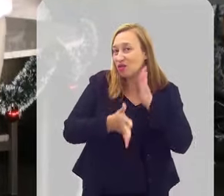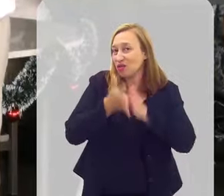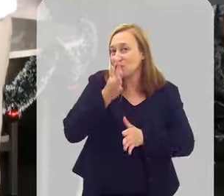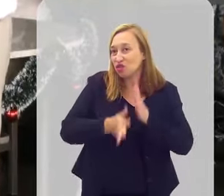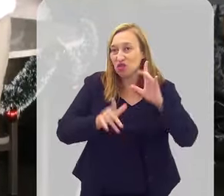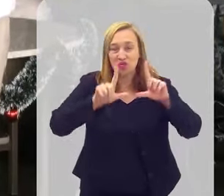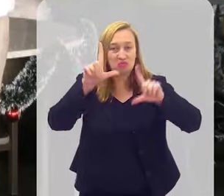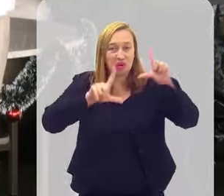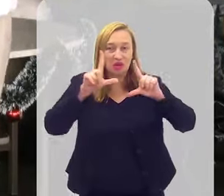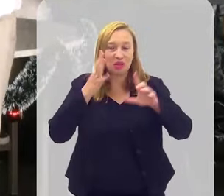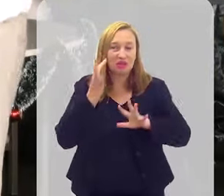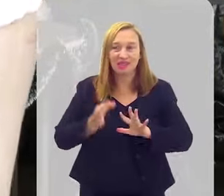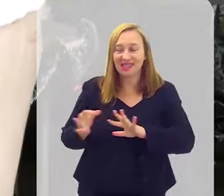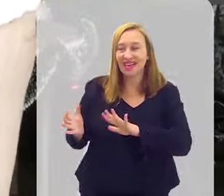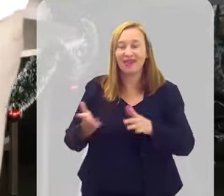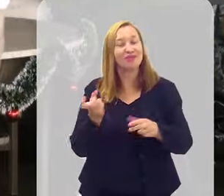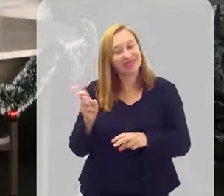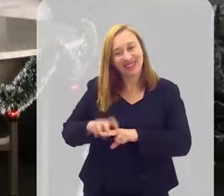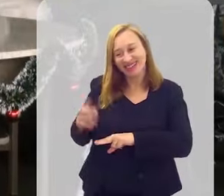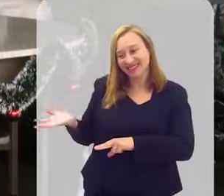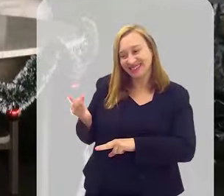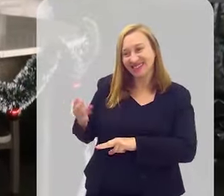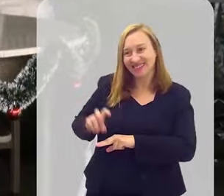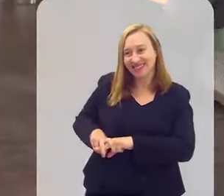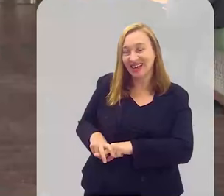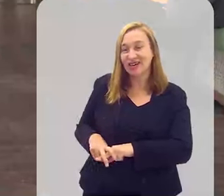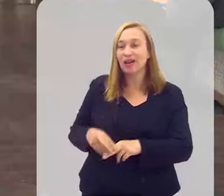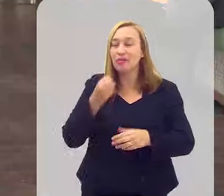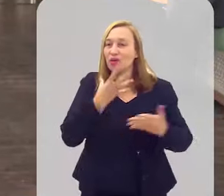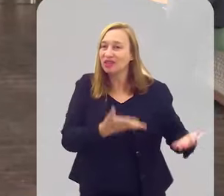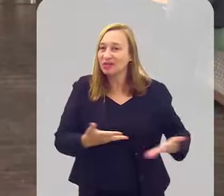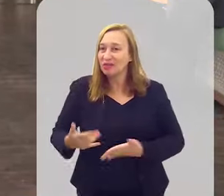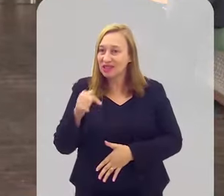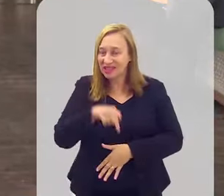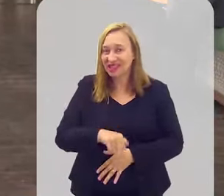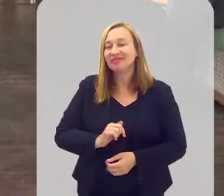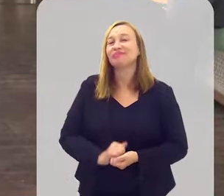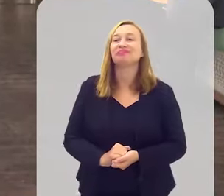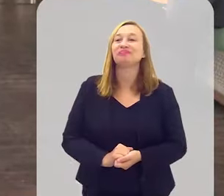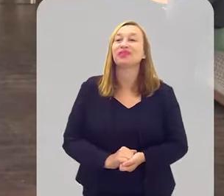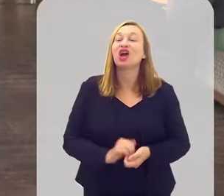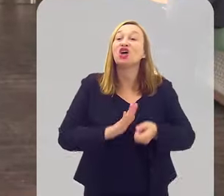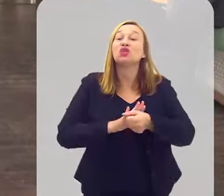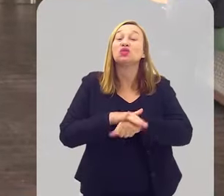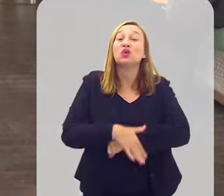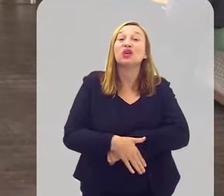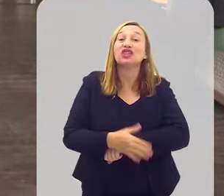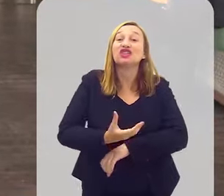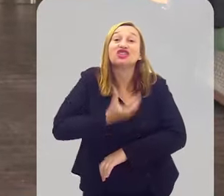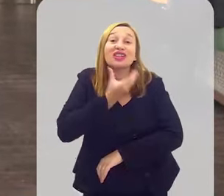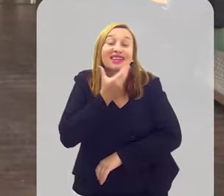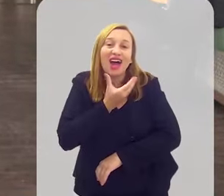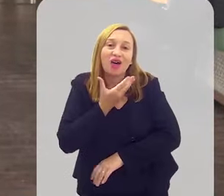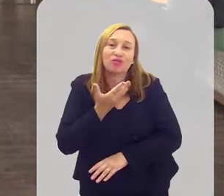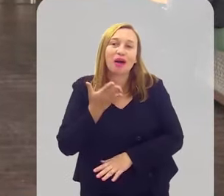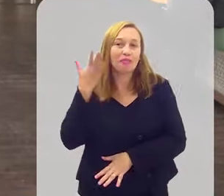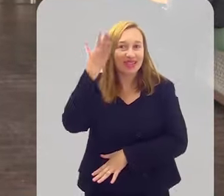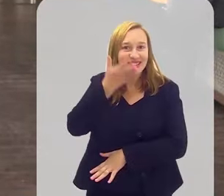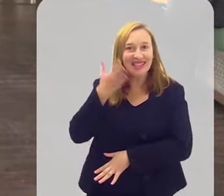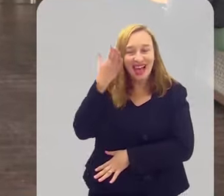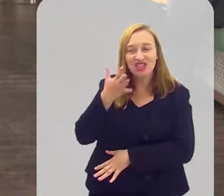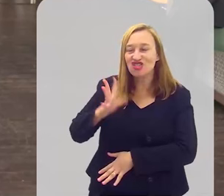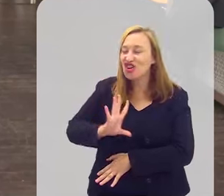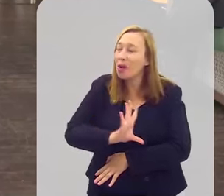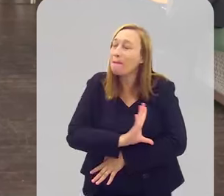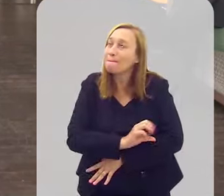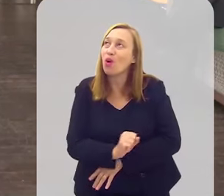sei o que Vamos sentar Vamos sentar é um prazer recebê-la aqui no programa noite de natal qual é